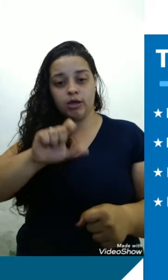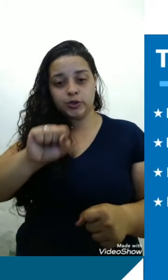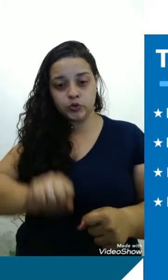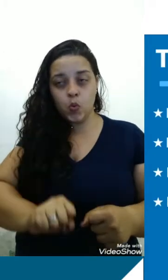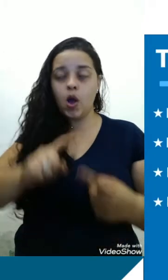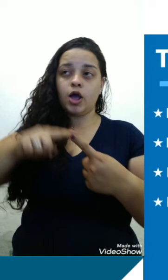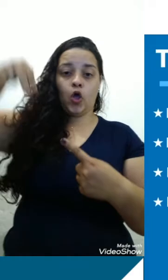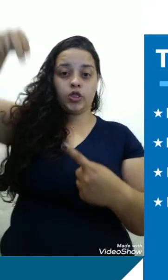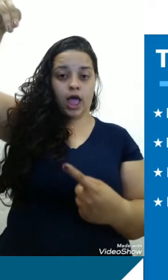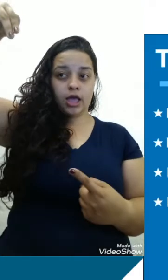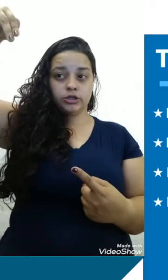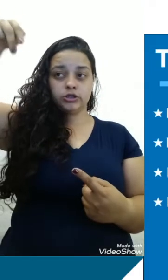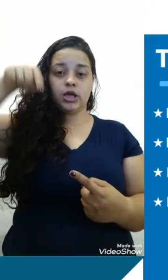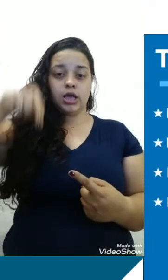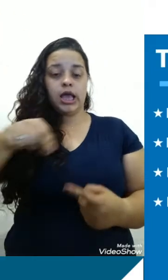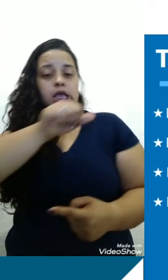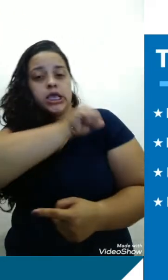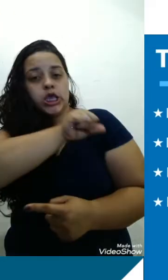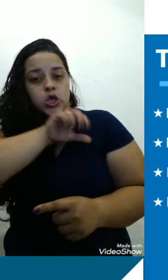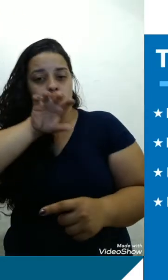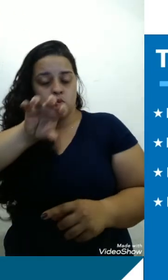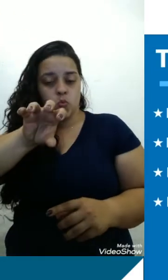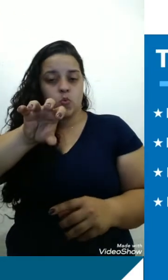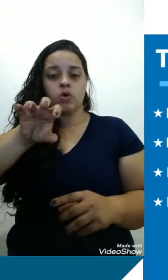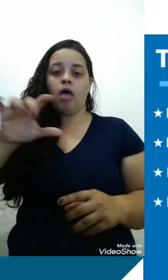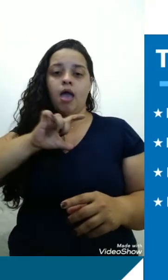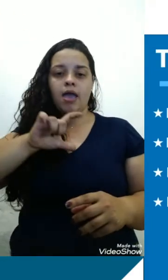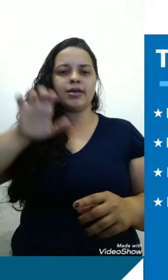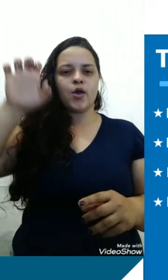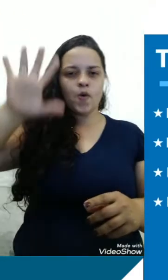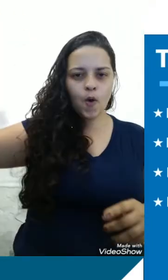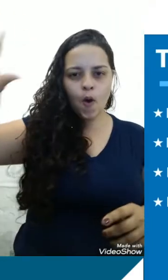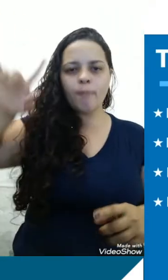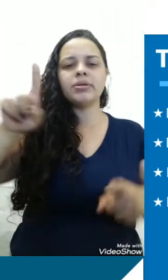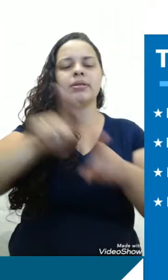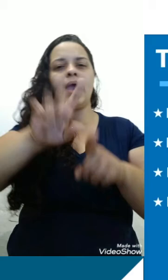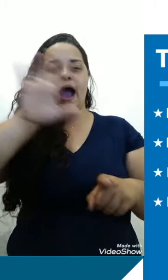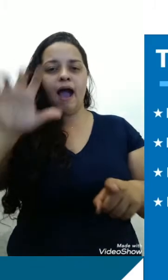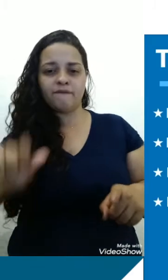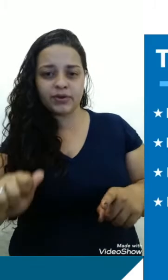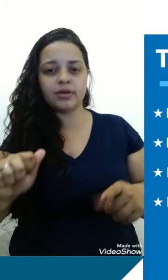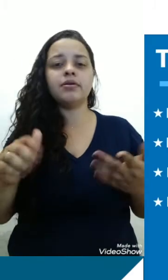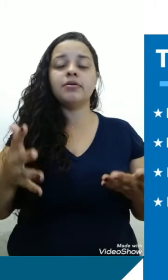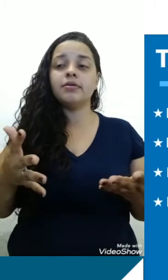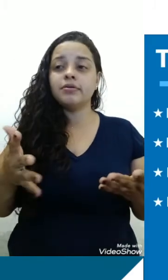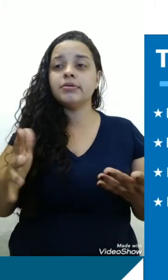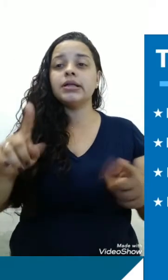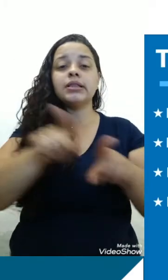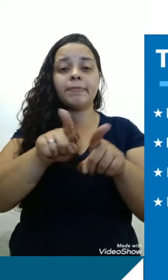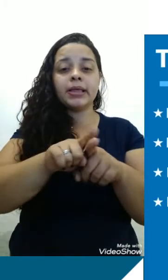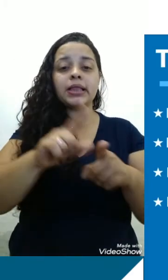né, até lá do Nordeste, passando aqui pelo Rio de Janeiro, envolvendo Europa e África.